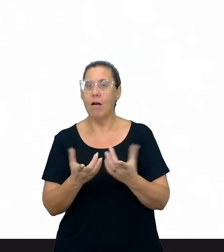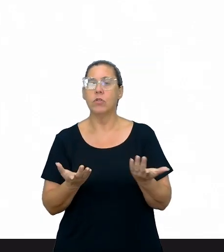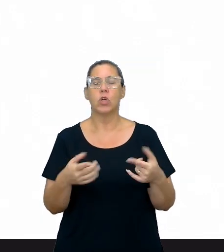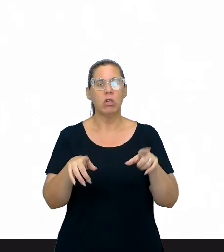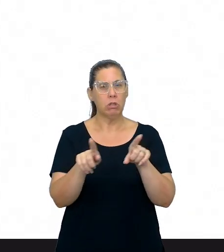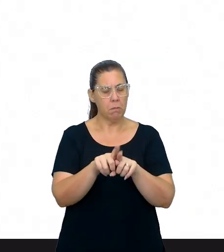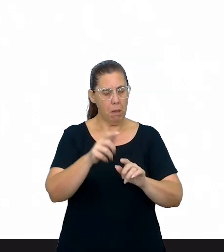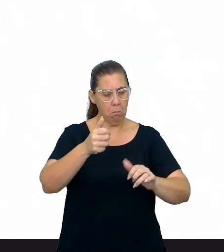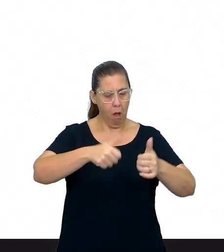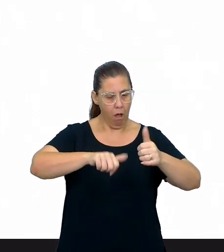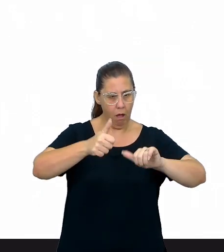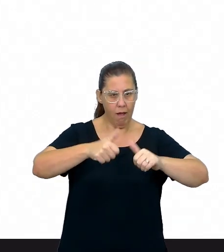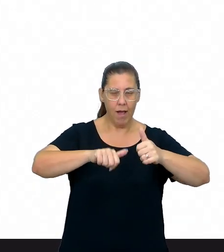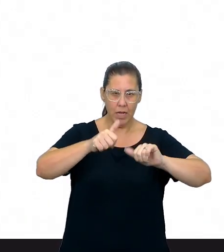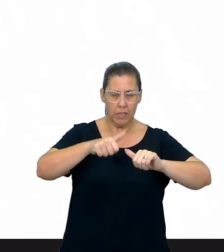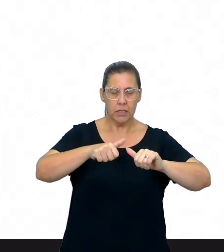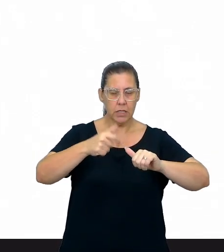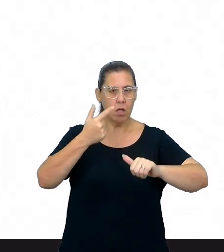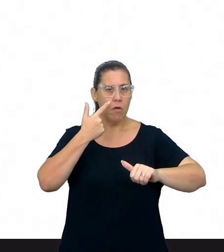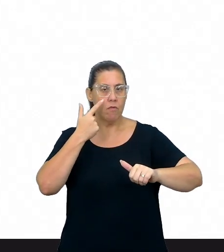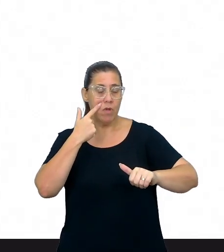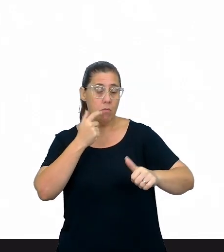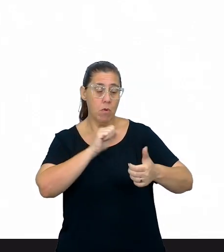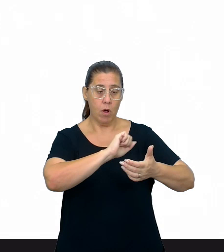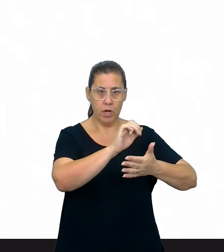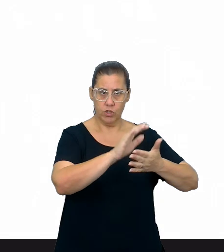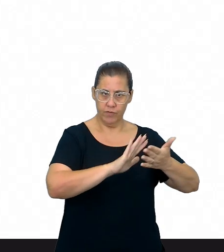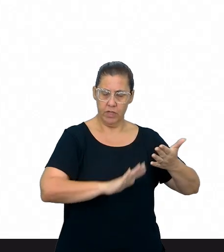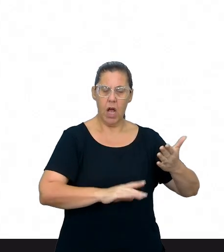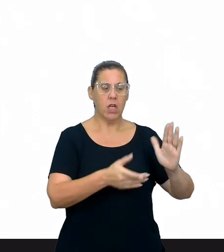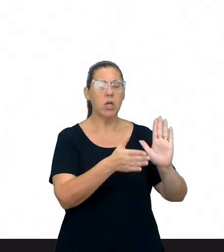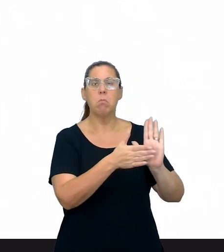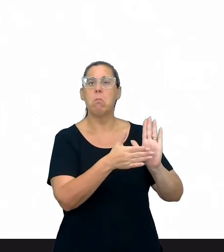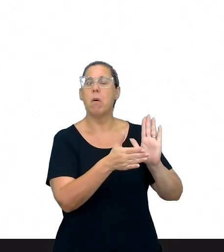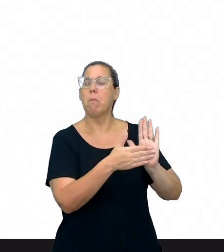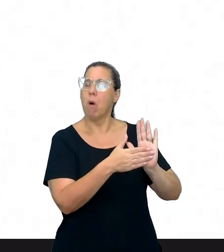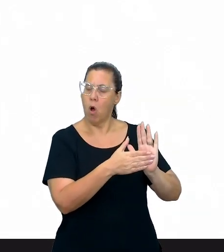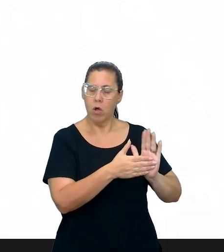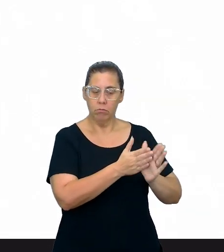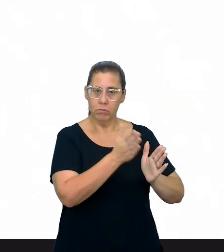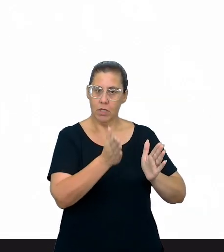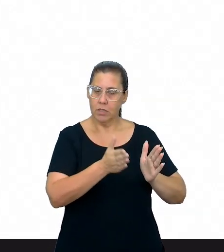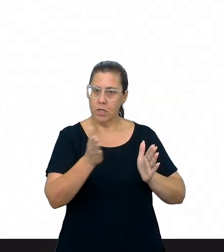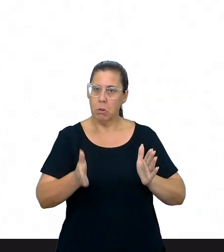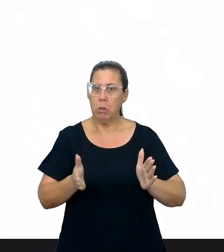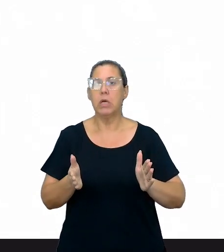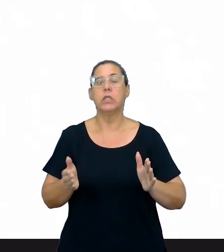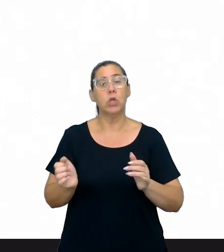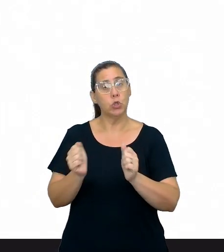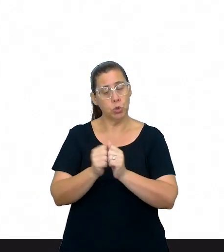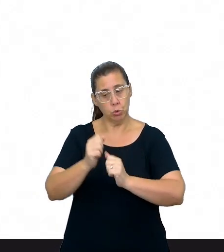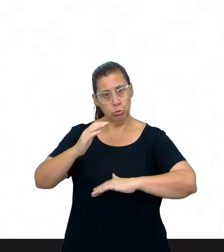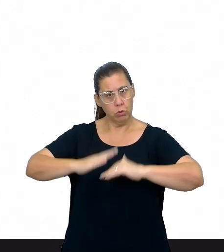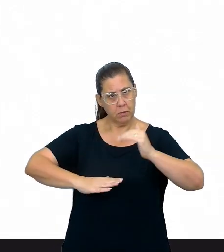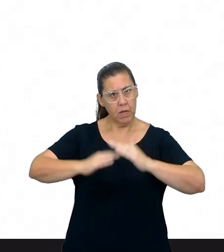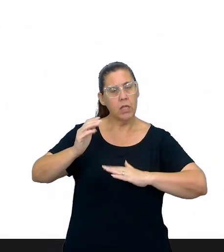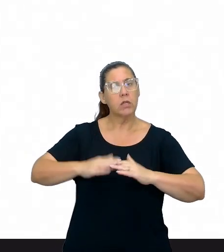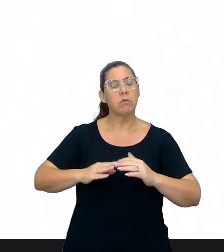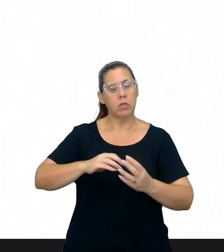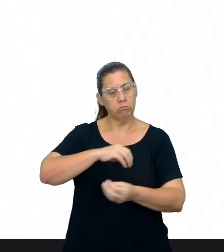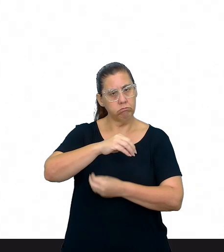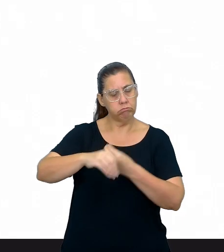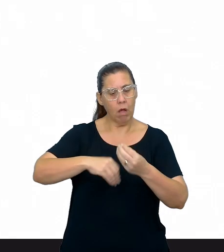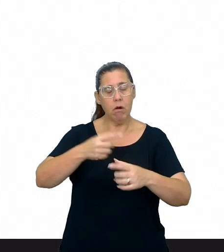também analisaremos algumas atividades propostas na sequência, a partir das habilidades que são envolvidas,